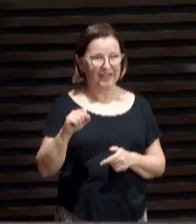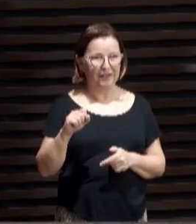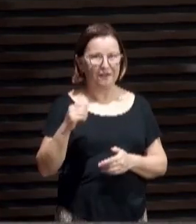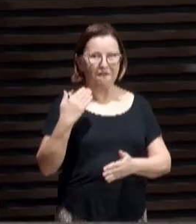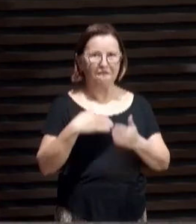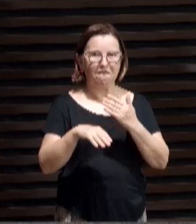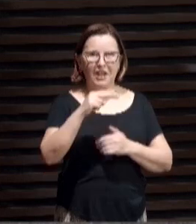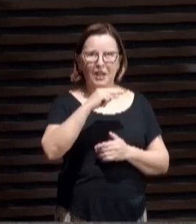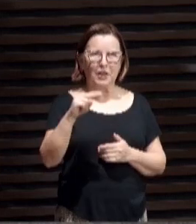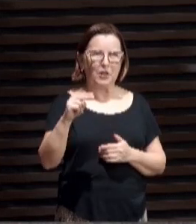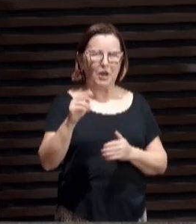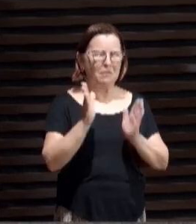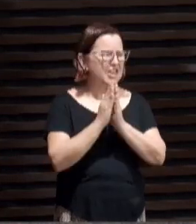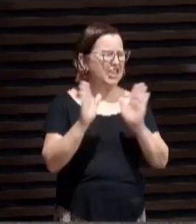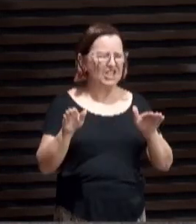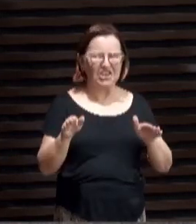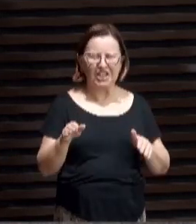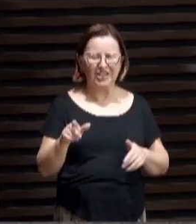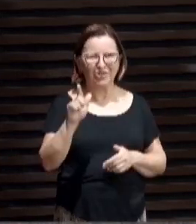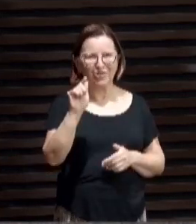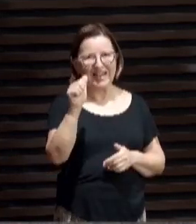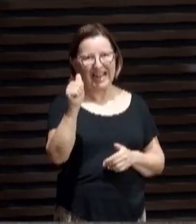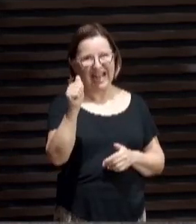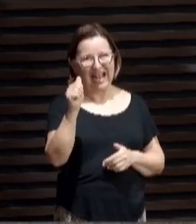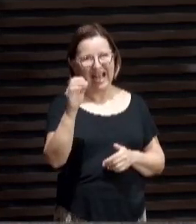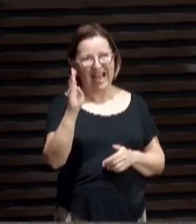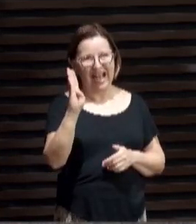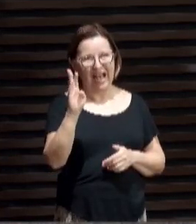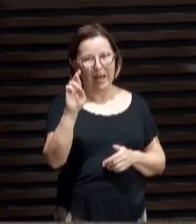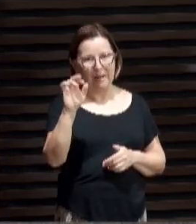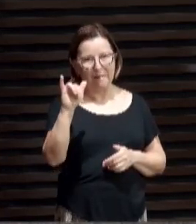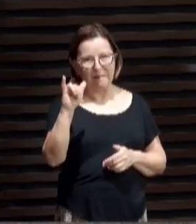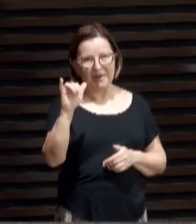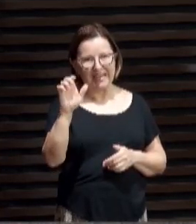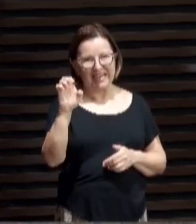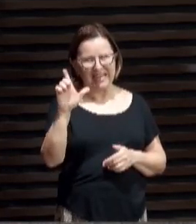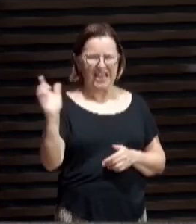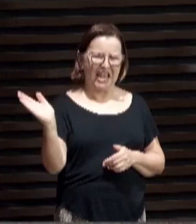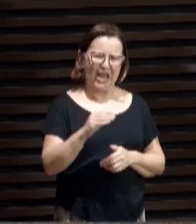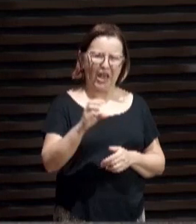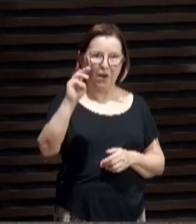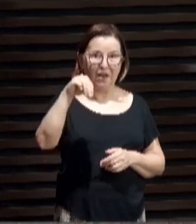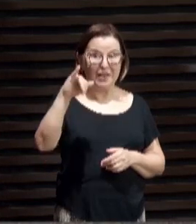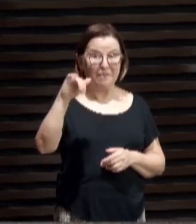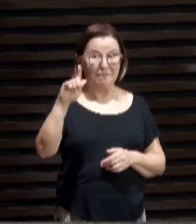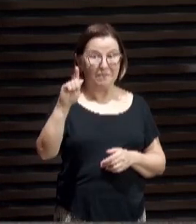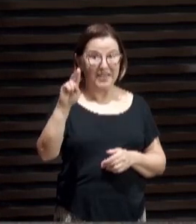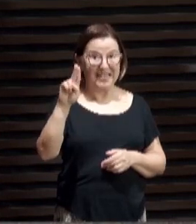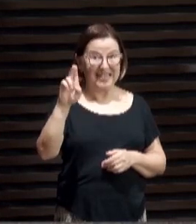de Miguel, de todos os anjos, e ela dá uma rosnada